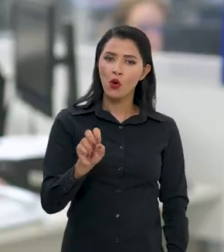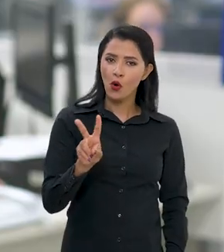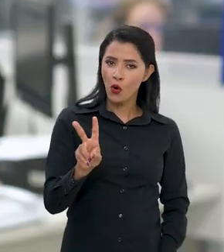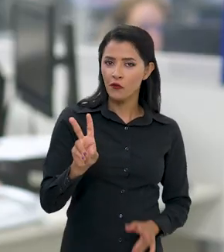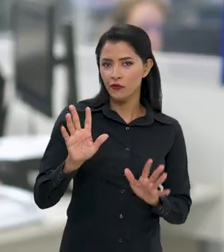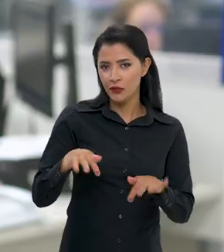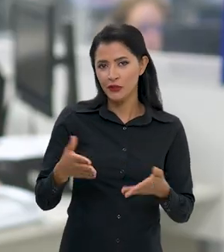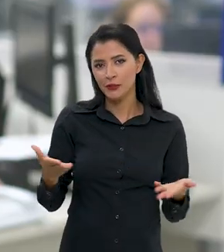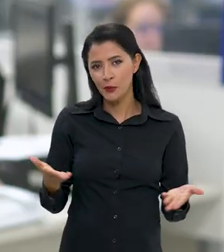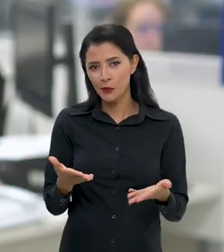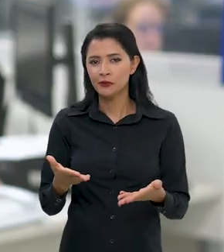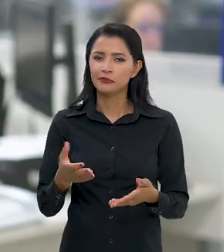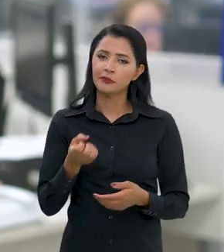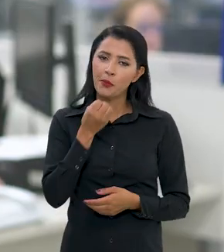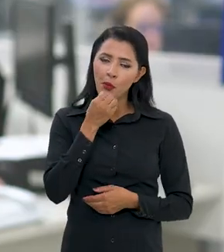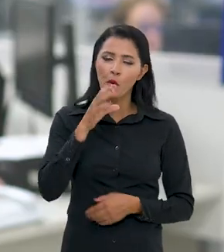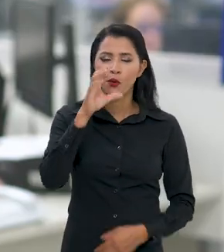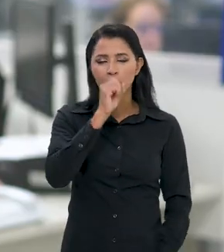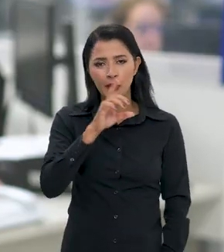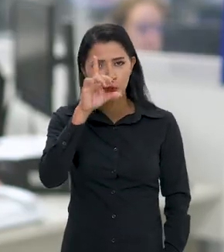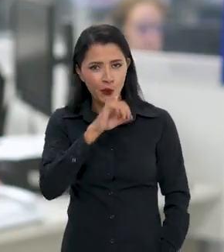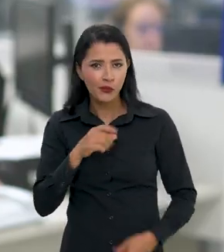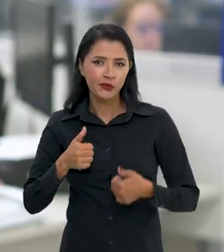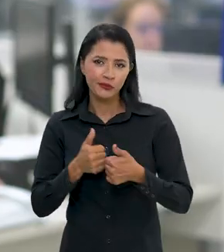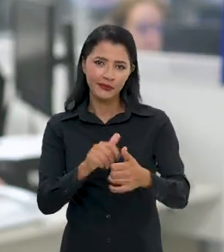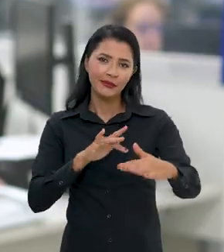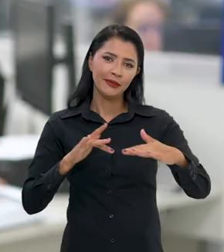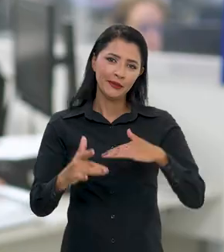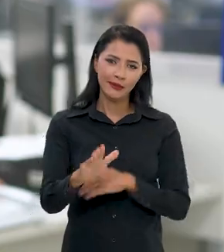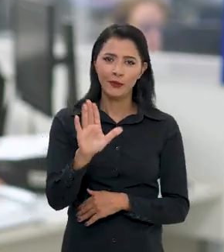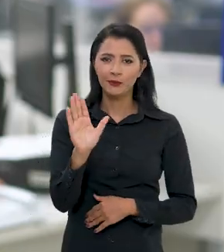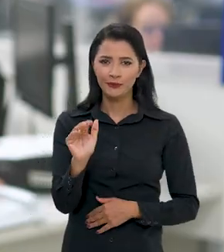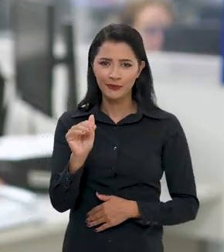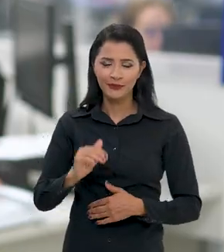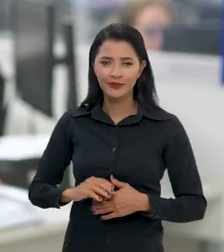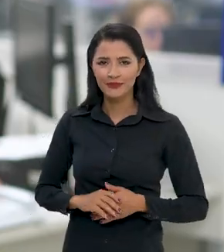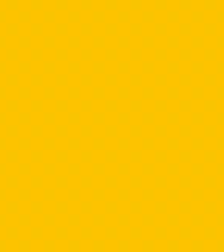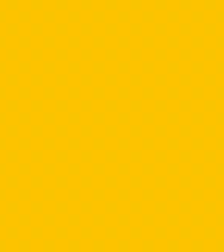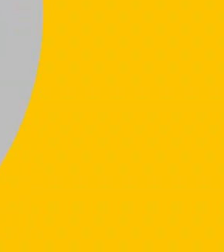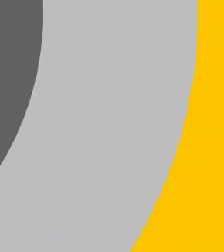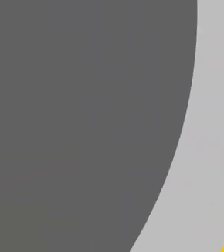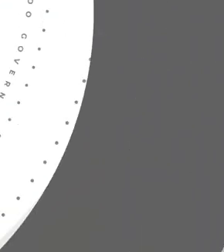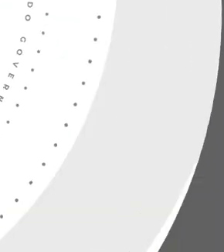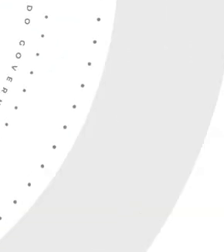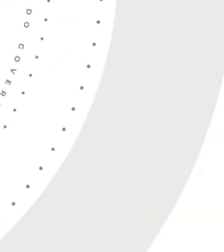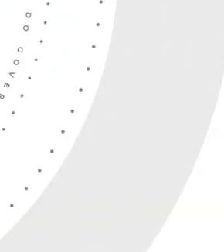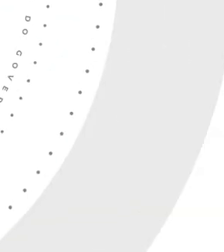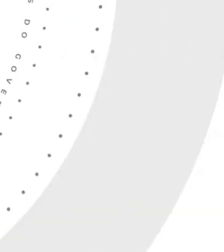de hoje fica por aqui. Bom final de semana e sigam com a gente nas redes sociais.